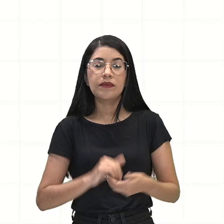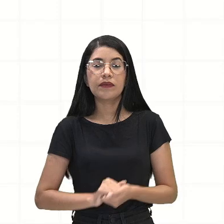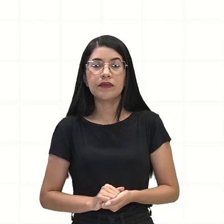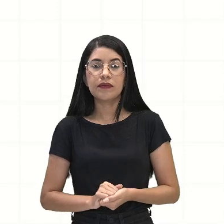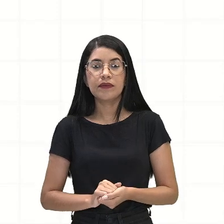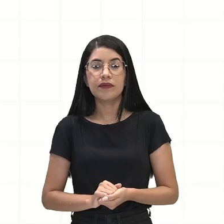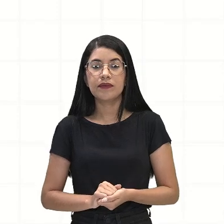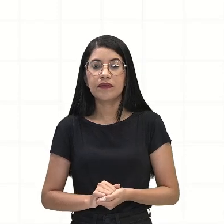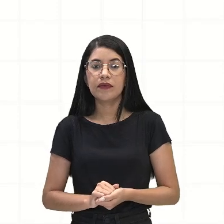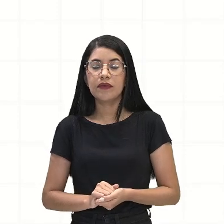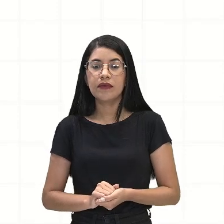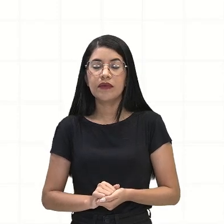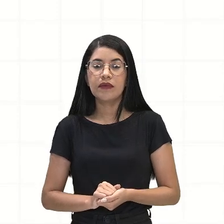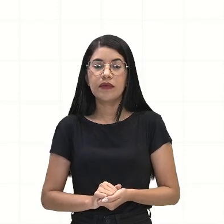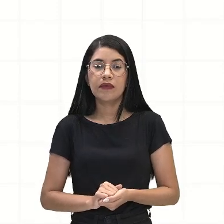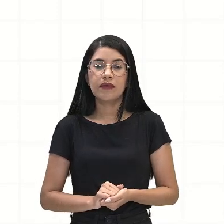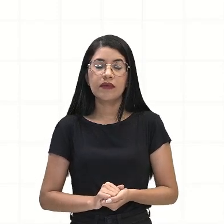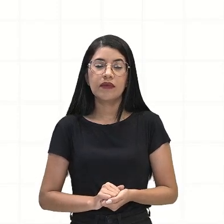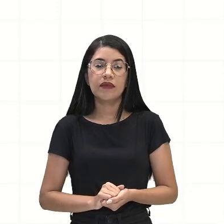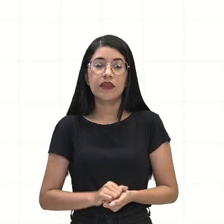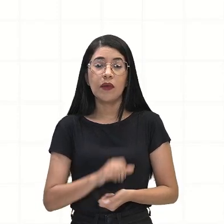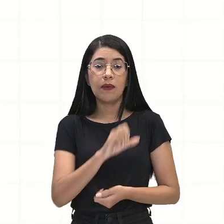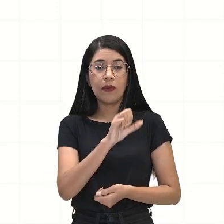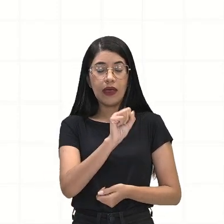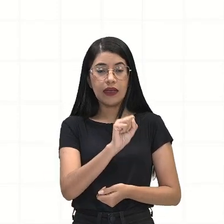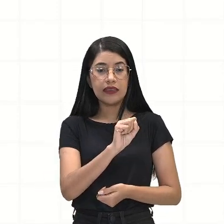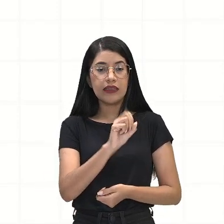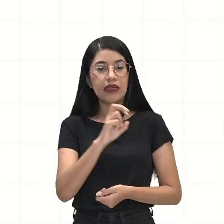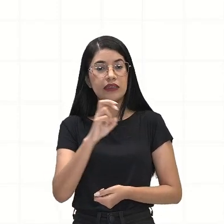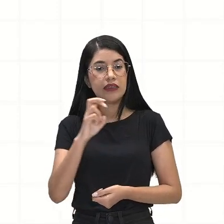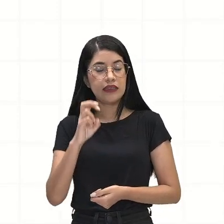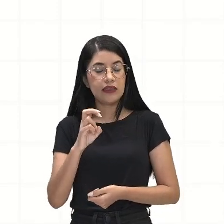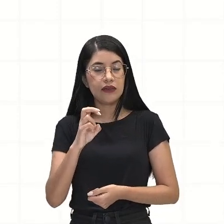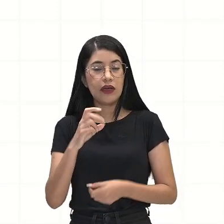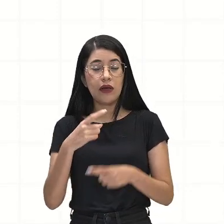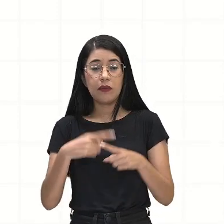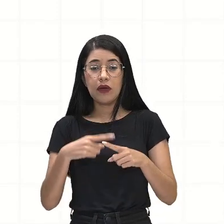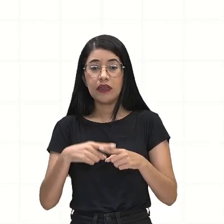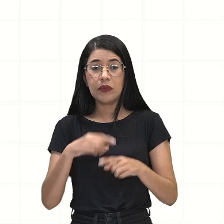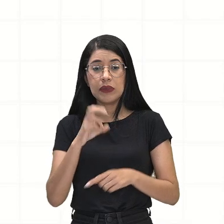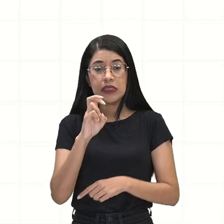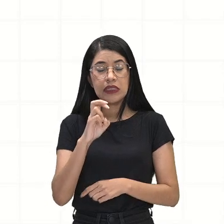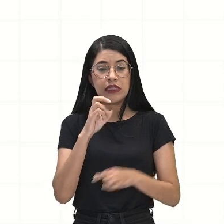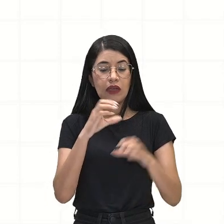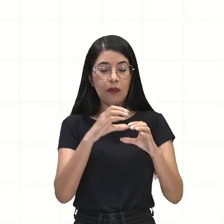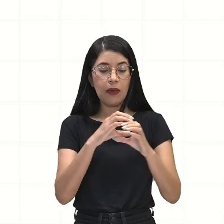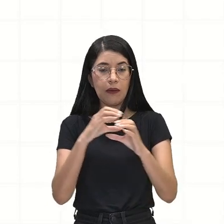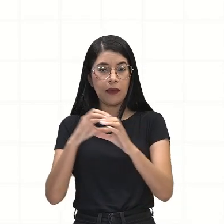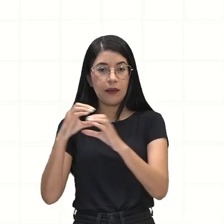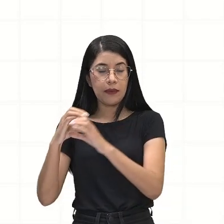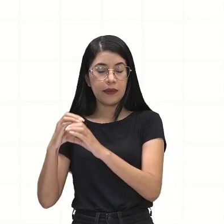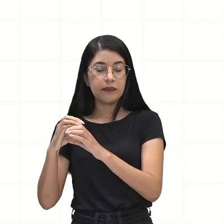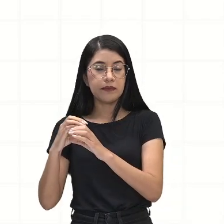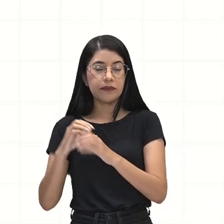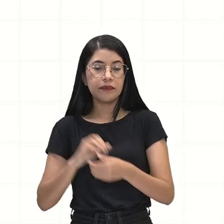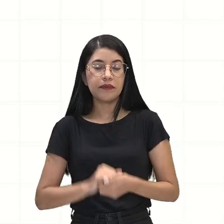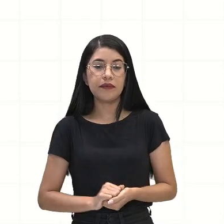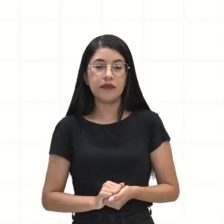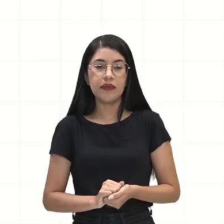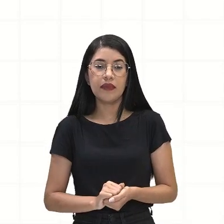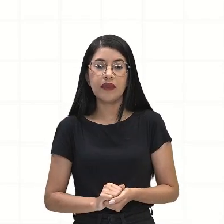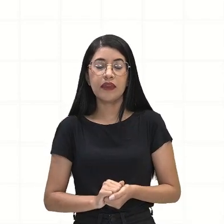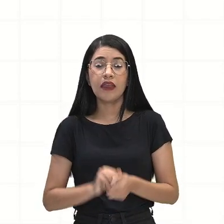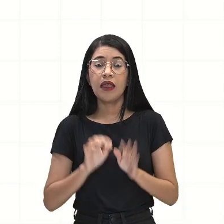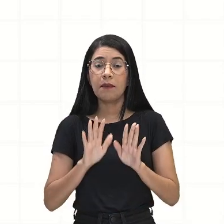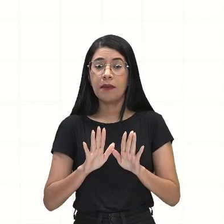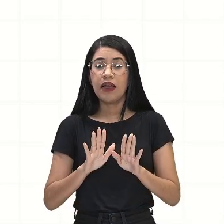amostral, meu S, é igual a 5, porque eu tenho 5 bolas no total, né? Aí, se eu colocar assim, olha só,